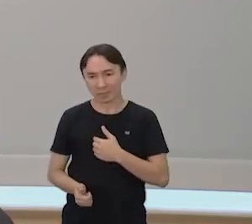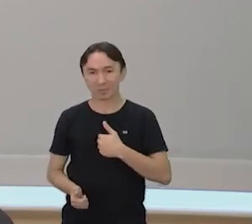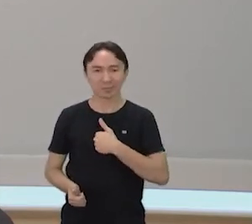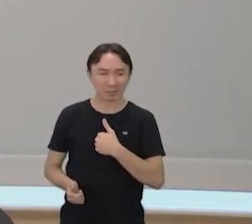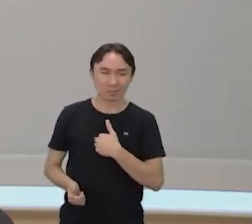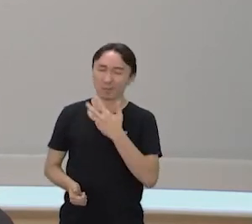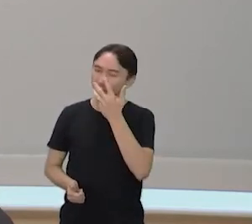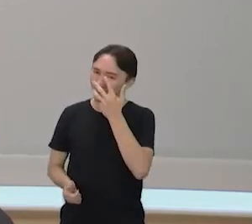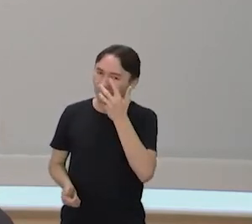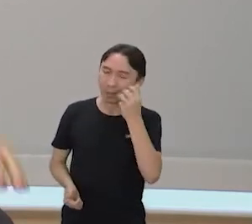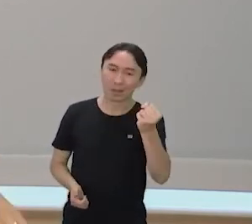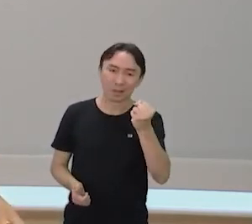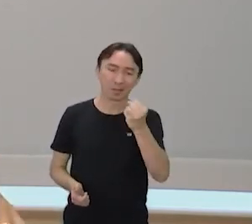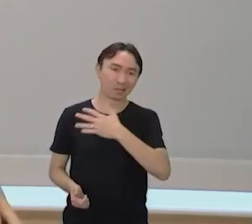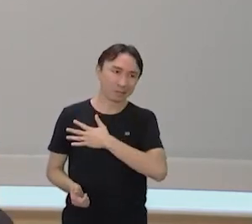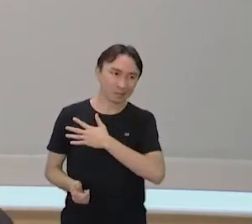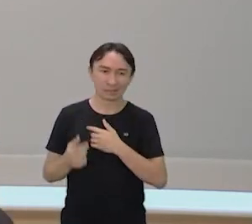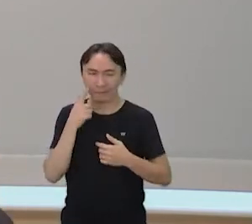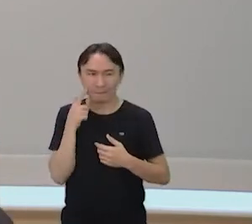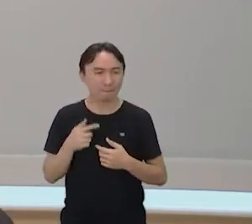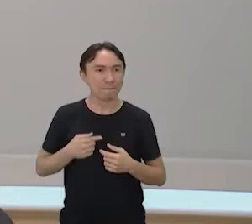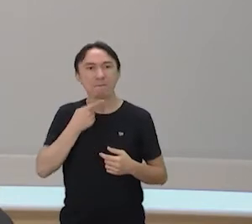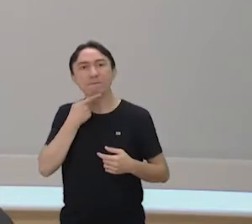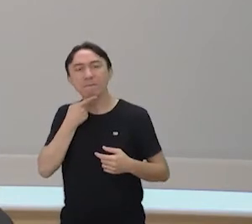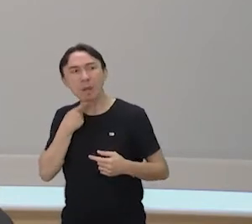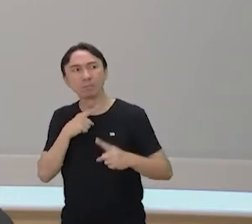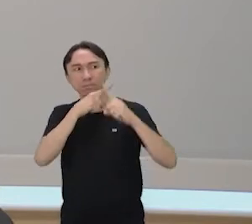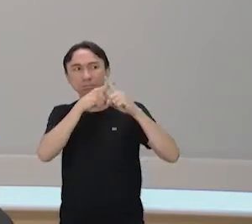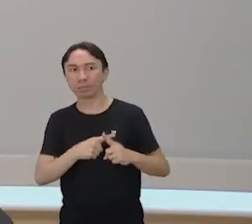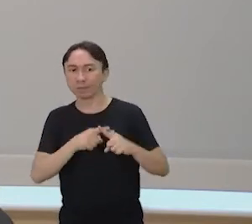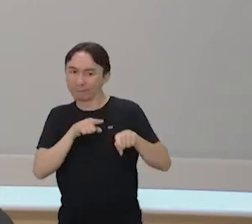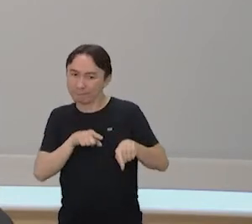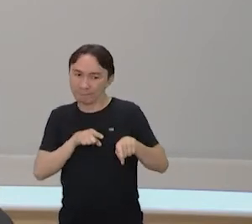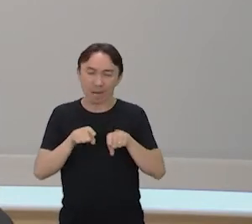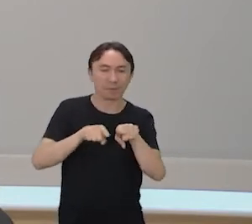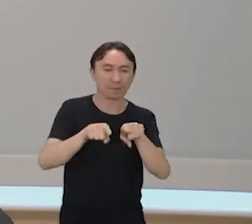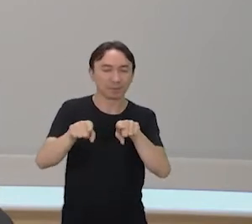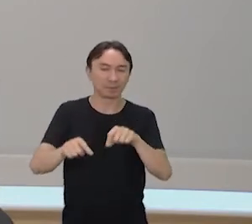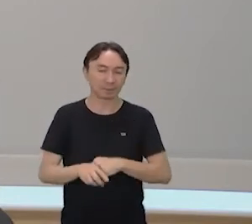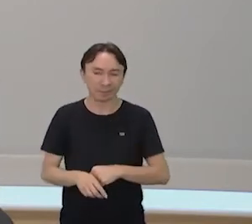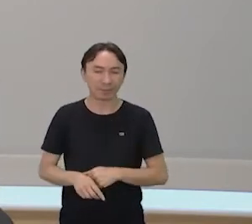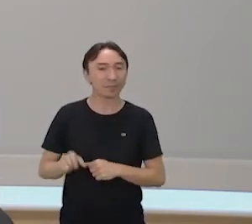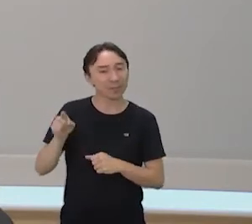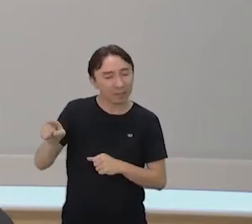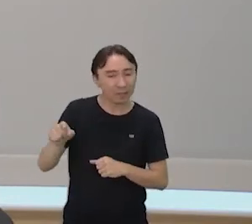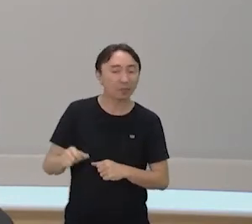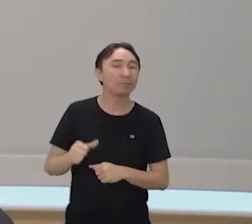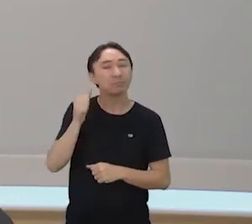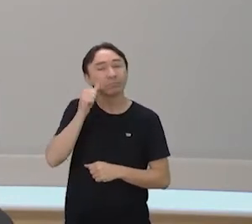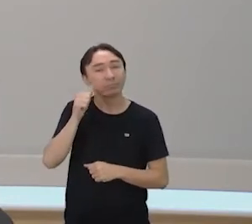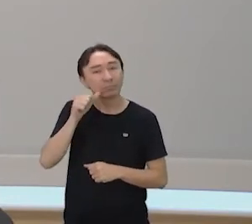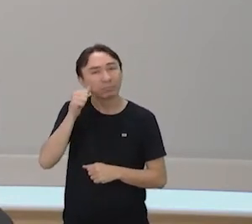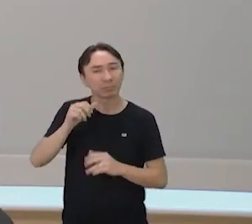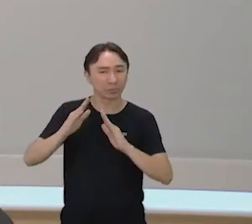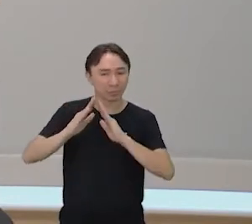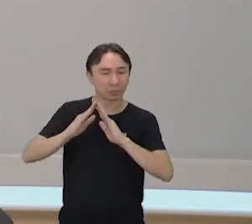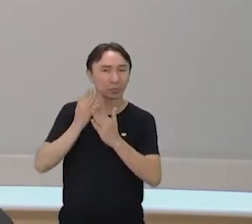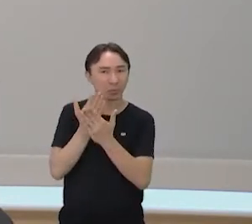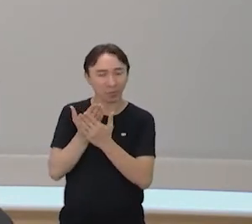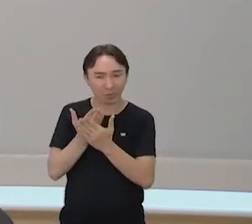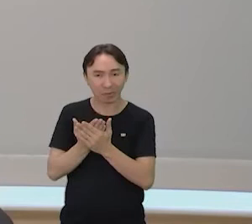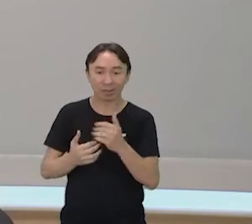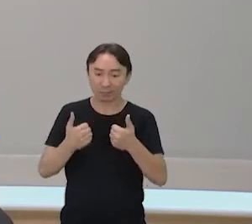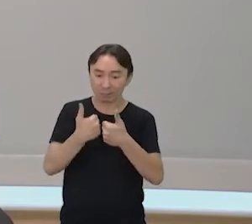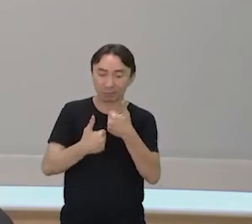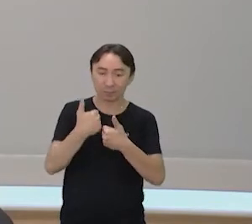apetece, eu sou bem competitiva, inclusive. E o futsal, inclusive para as meninas da minha escola, era muito comum.